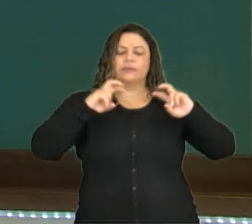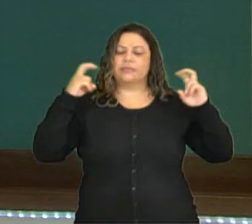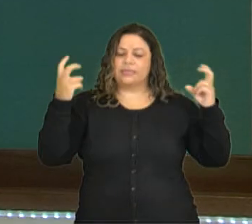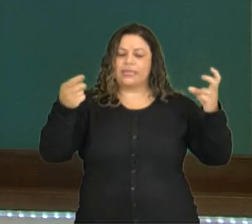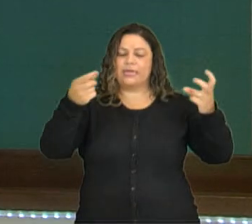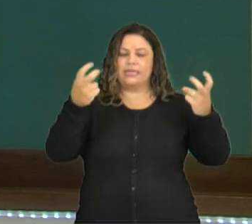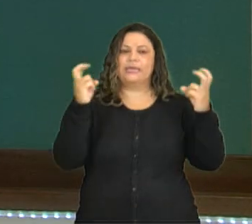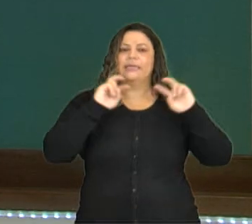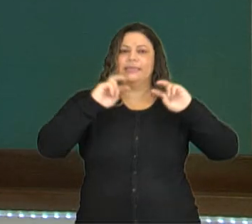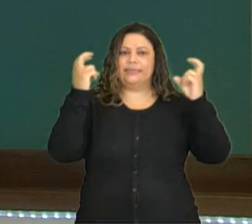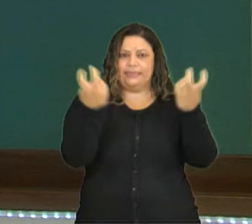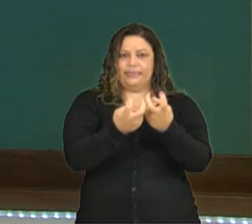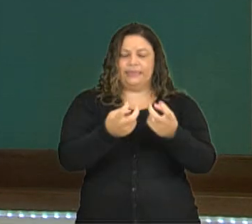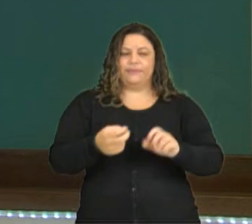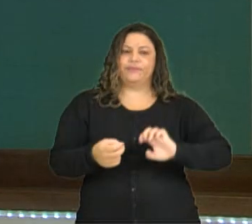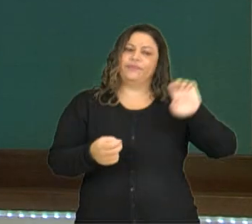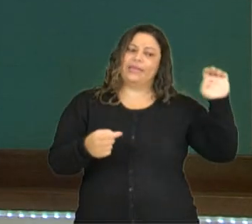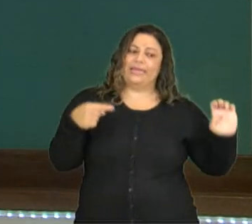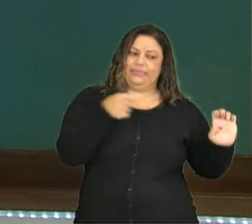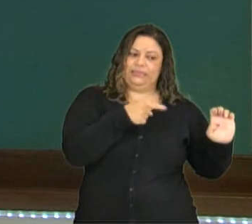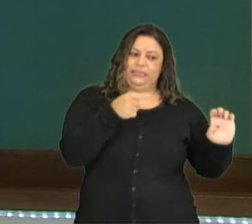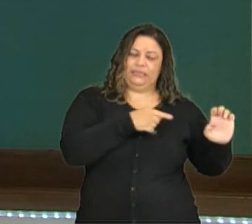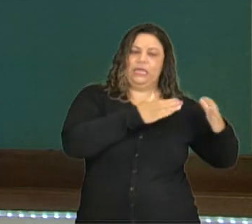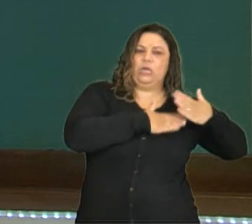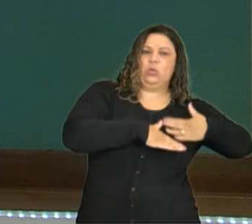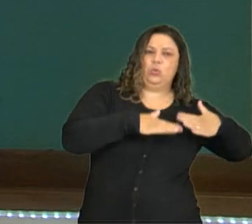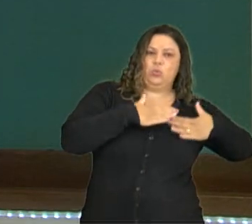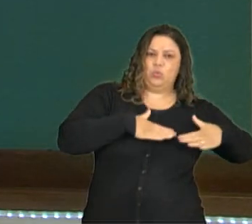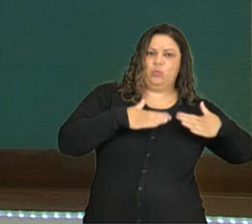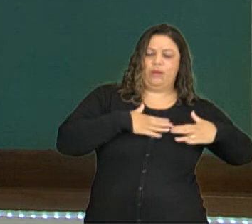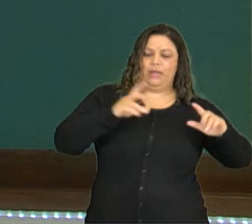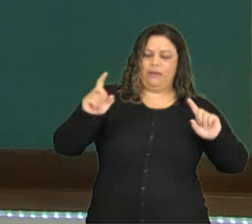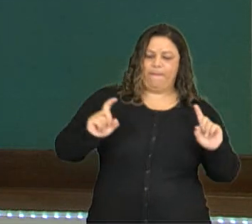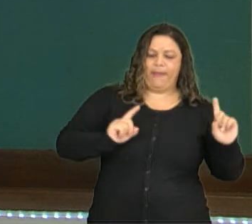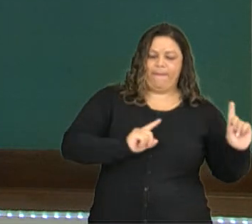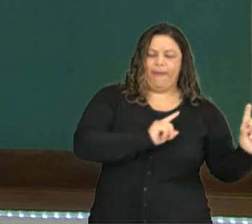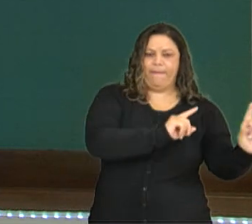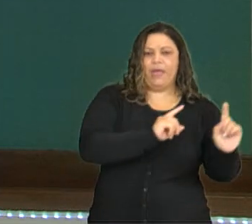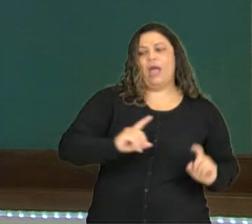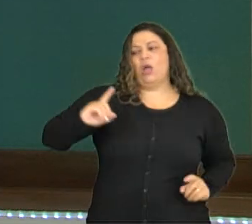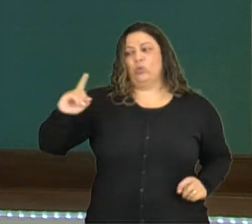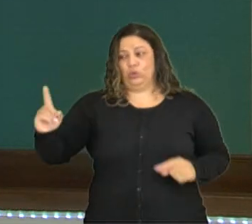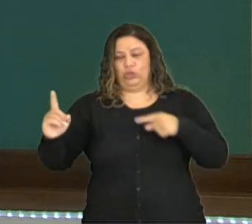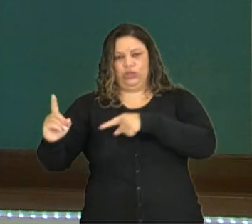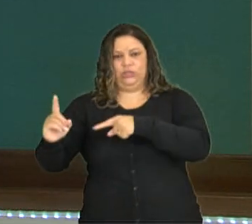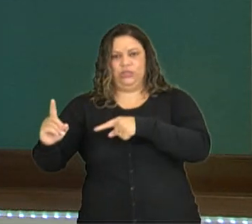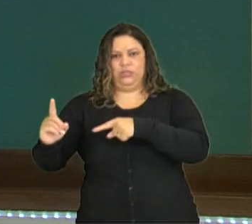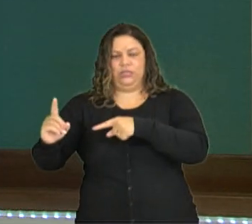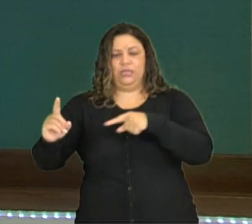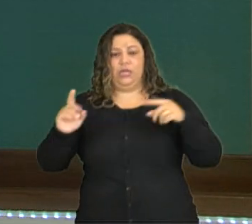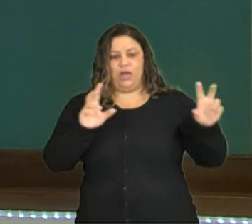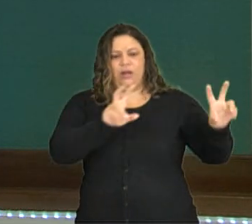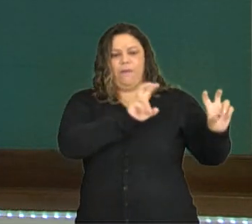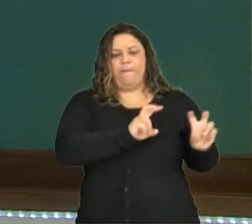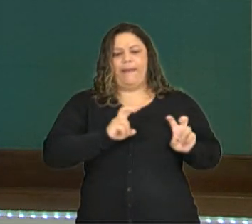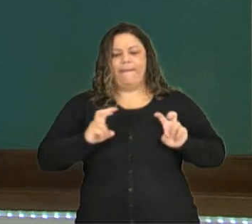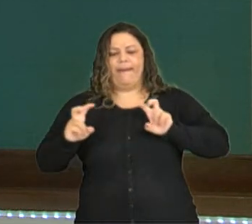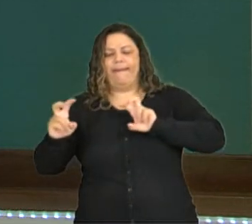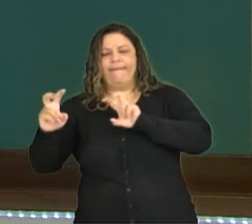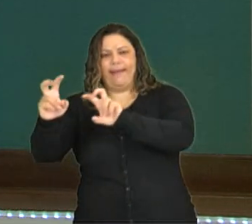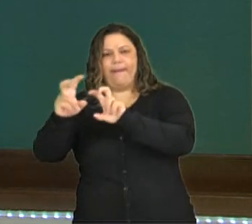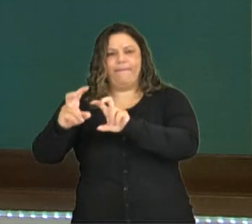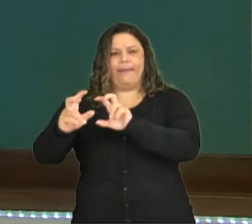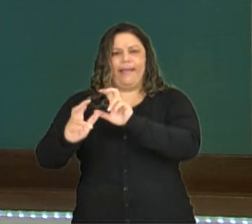lado esquerdo, você quer ter mais tranquilidade na hora que está rodando. Se você quer o lado direito, você quer um jogo mais agressivo. Não que vocês